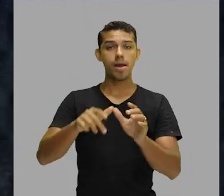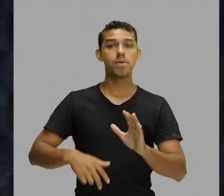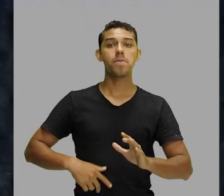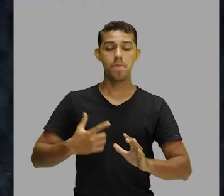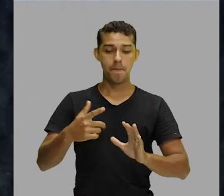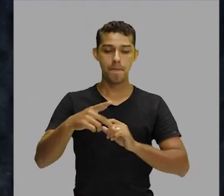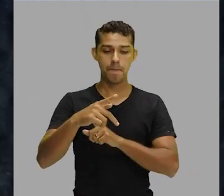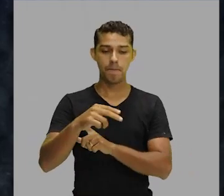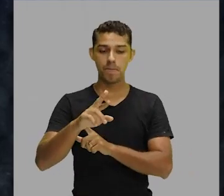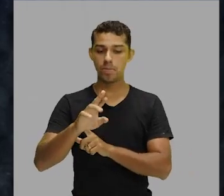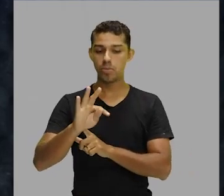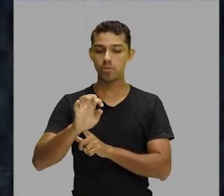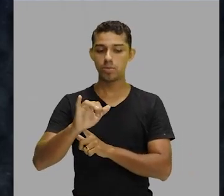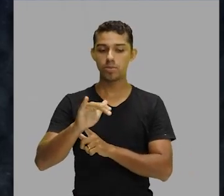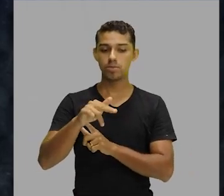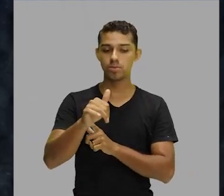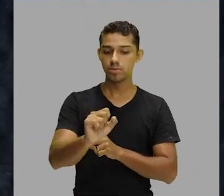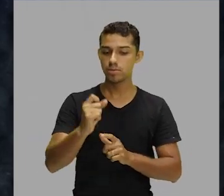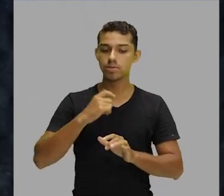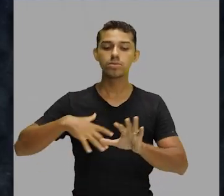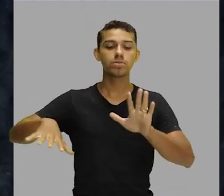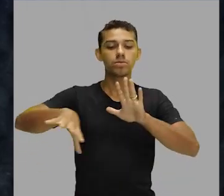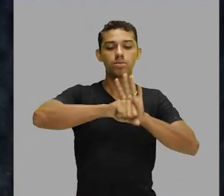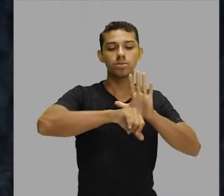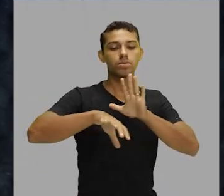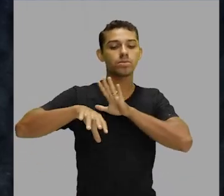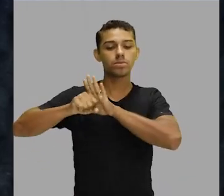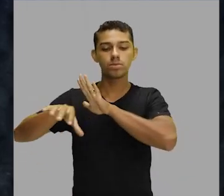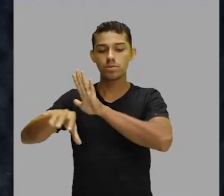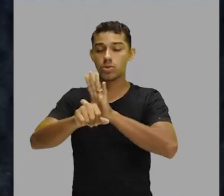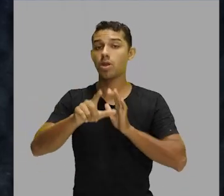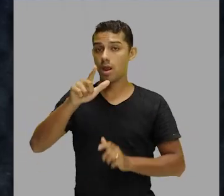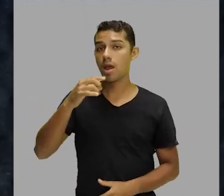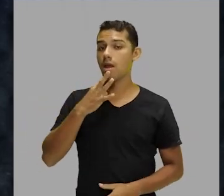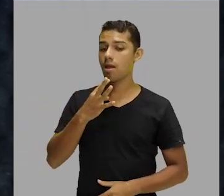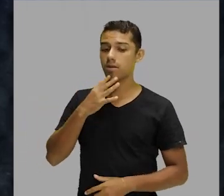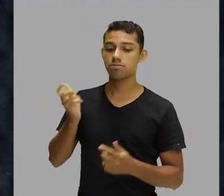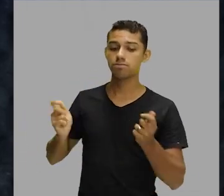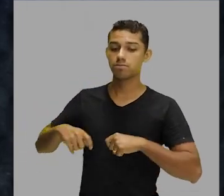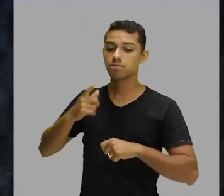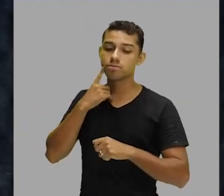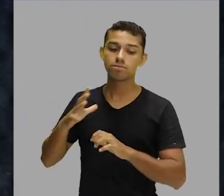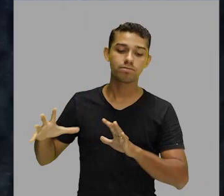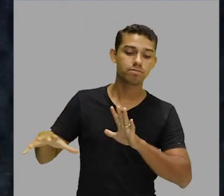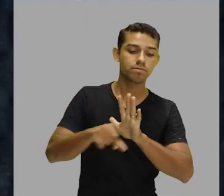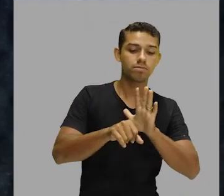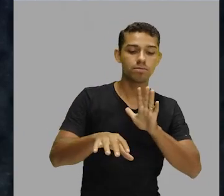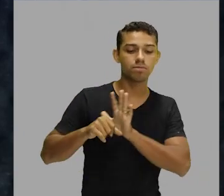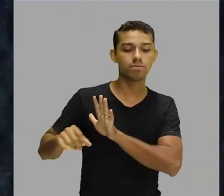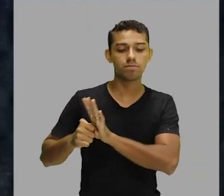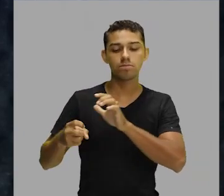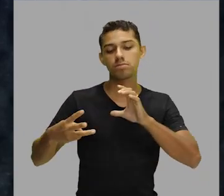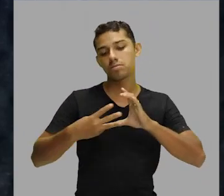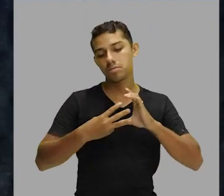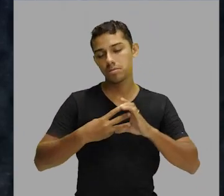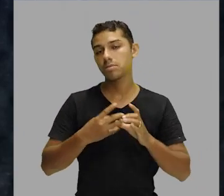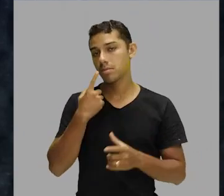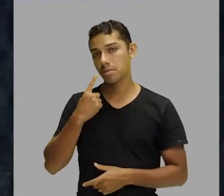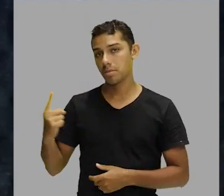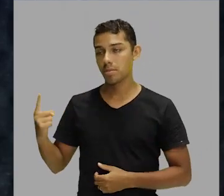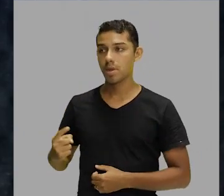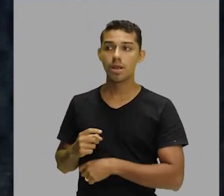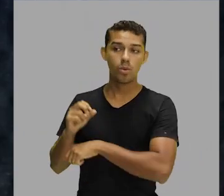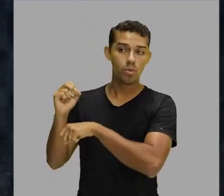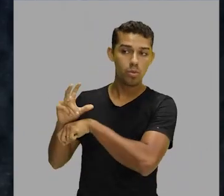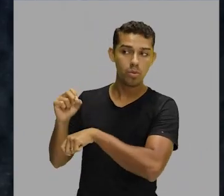proteínas receptoras. Essas proteínas são proteínas de reconhecimento, né? Reconhecimento celular. Então, o vírus